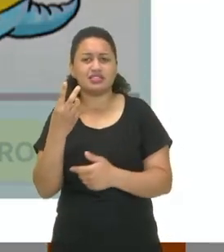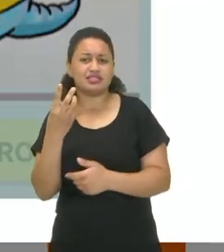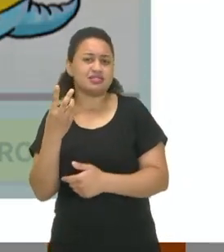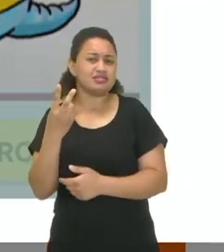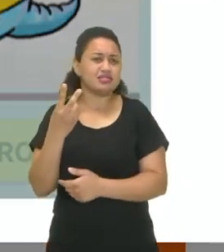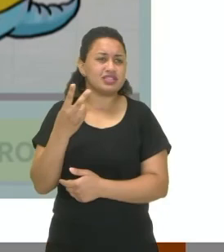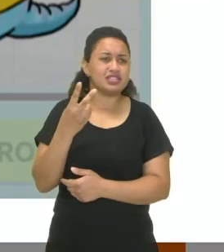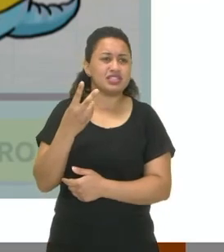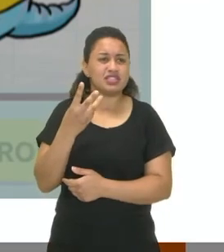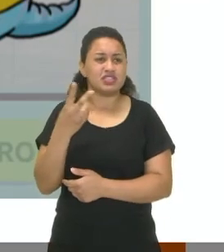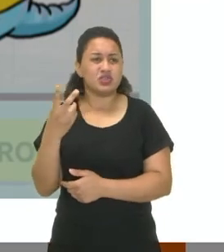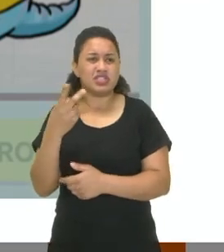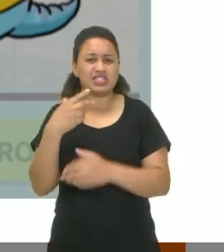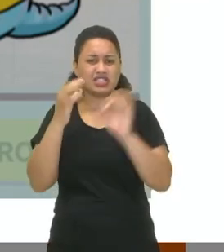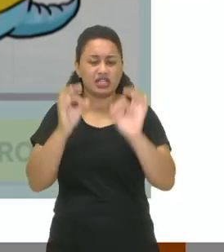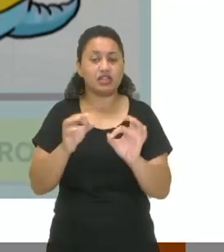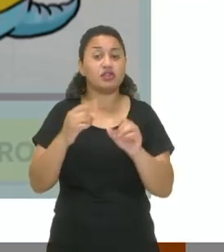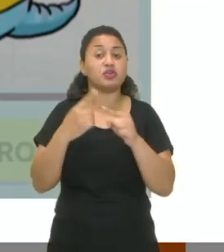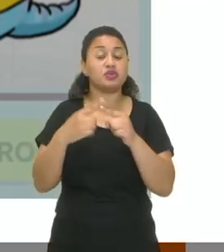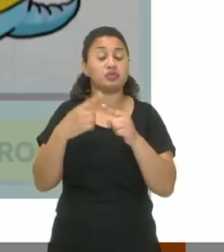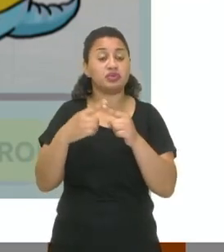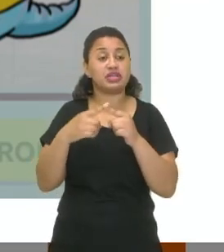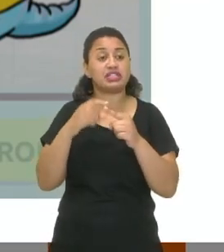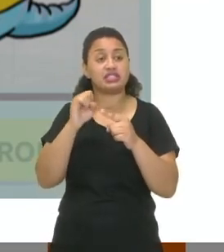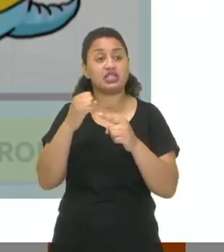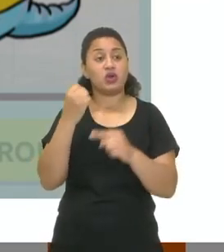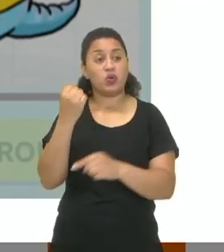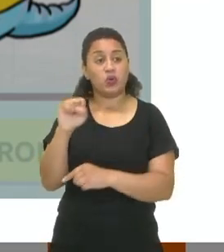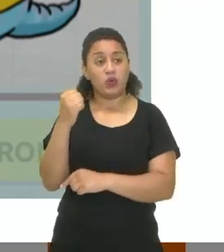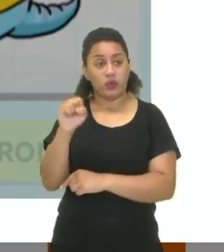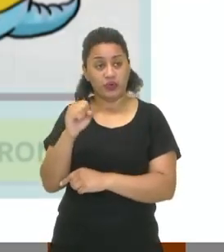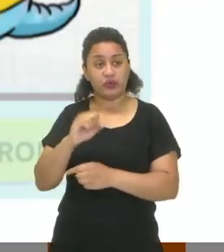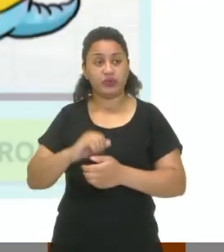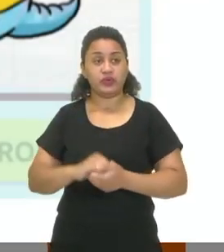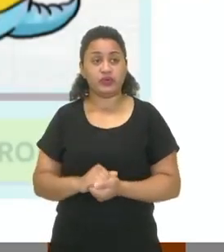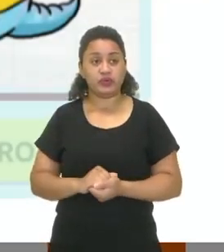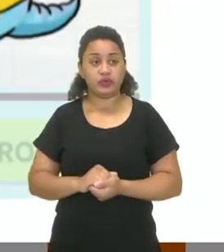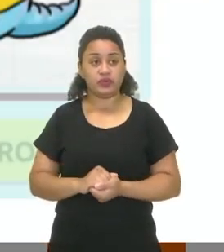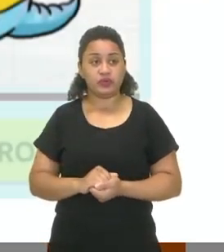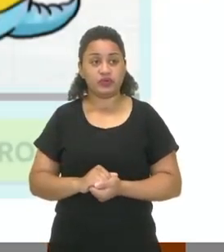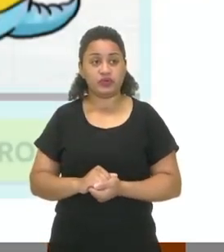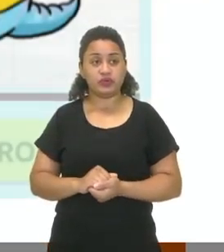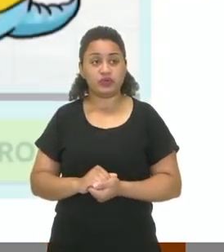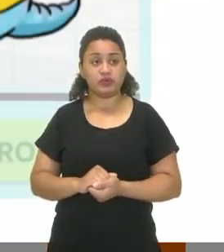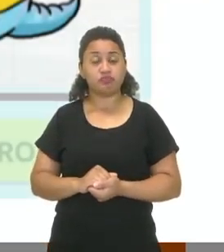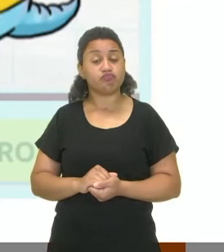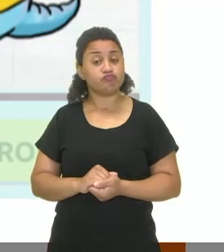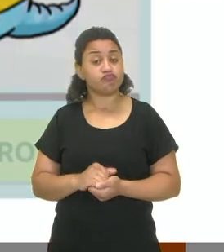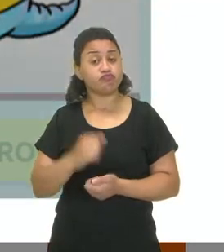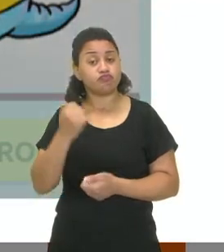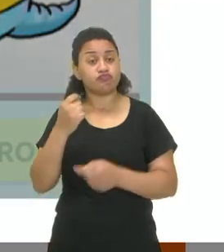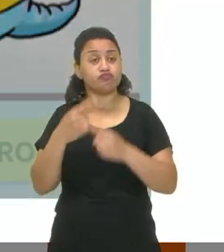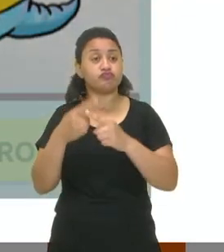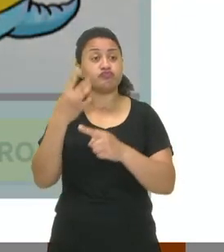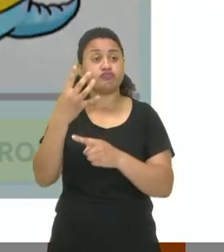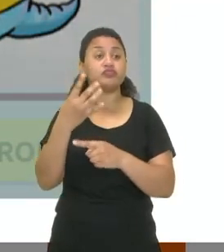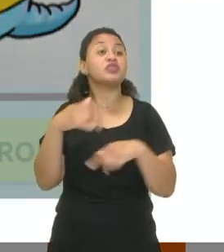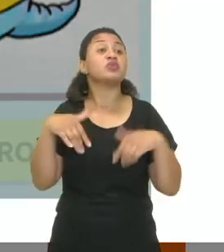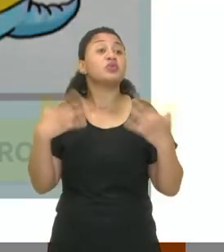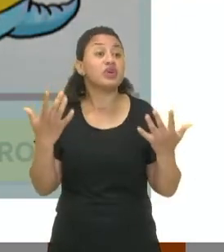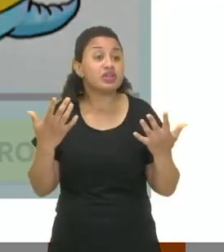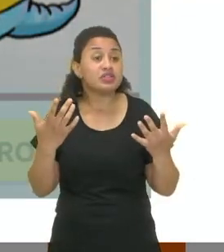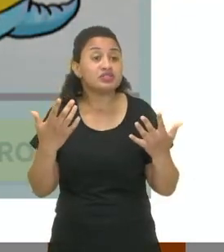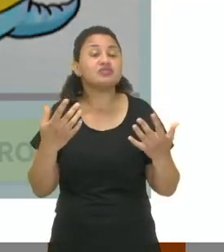exato? Acho que sim, hein? Porque se a gente colocar ali, né, 8, né, olha lá. 8 vezes 4 vai dar quanto,